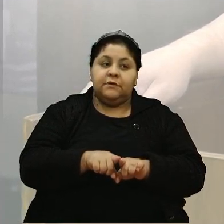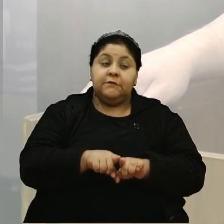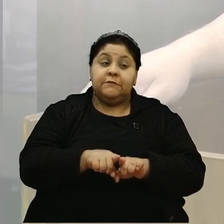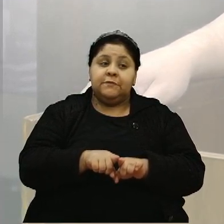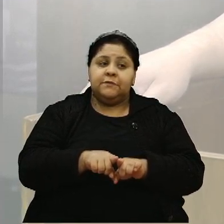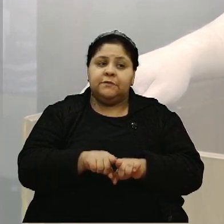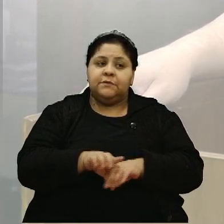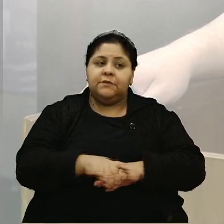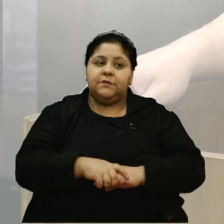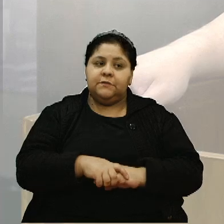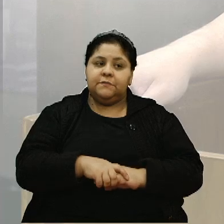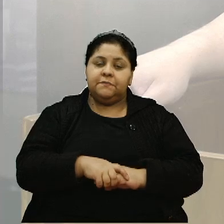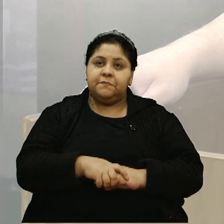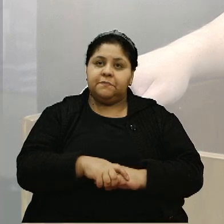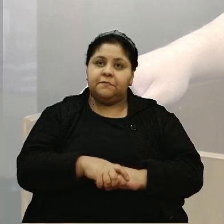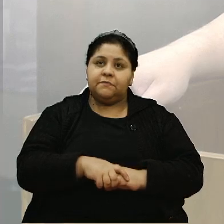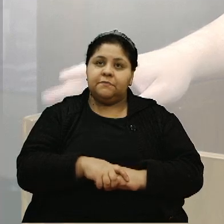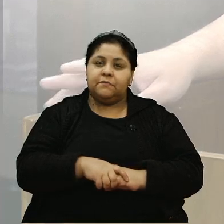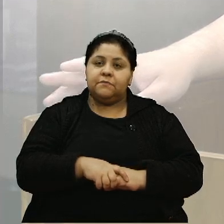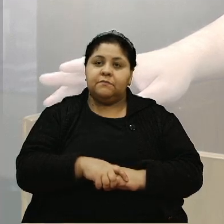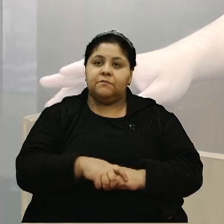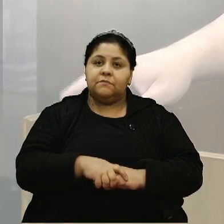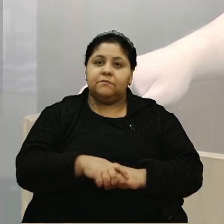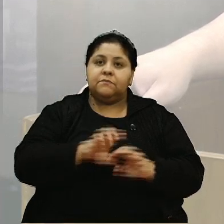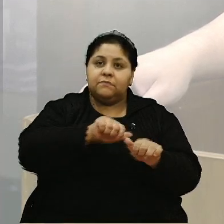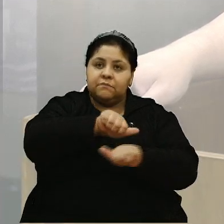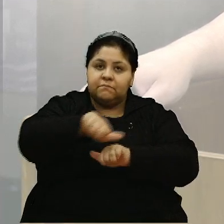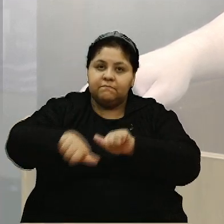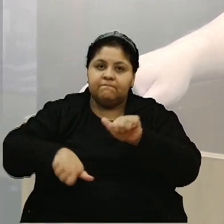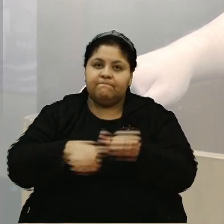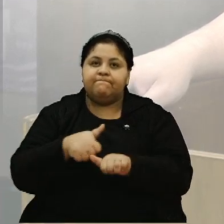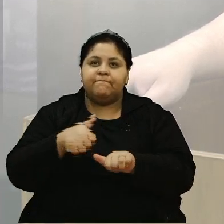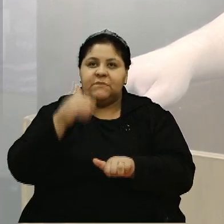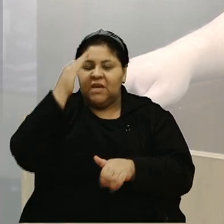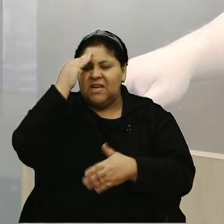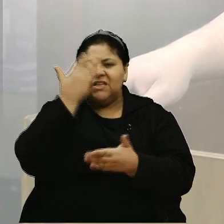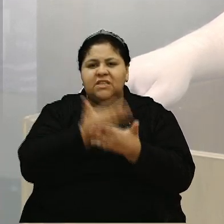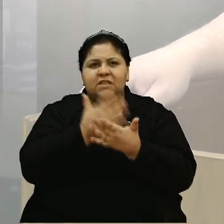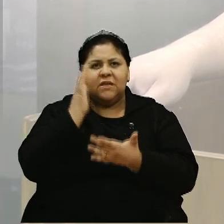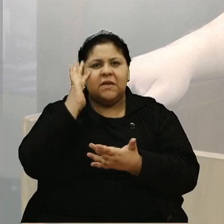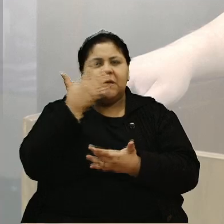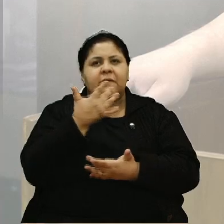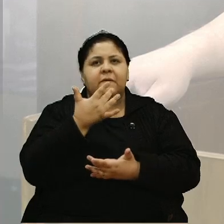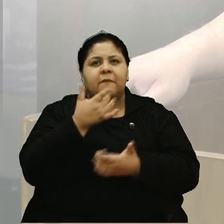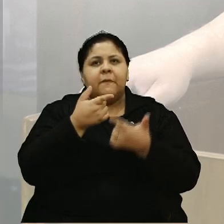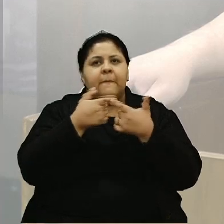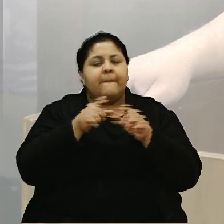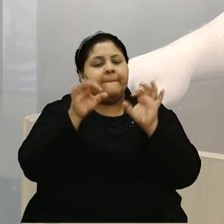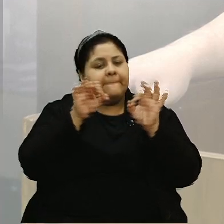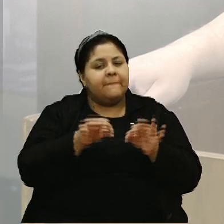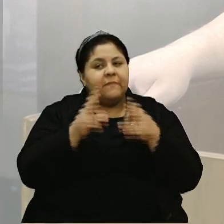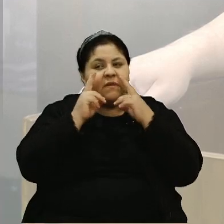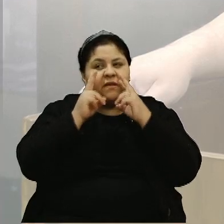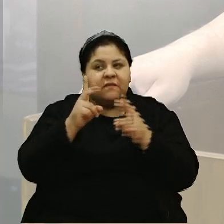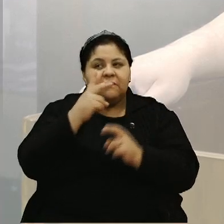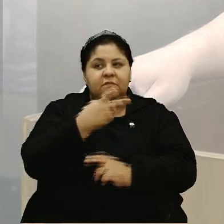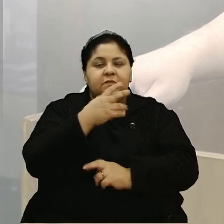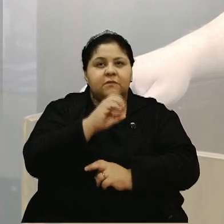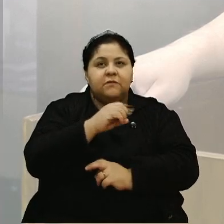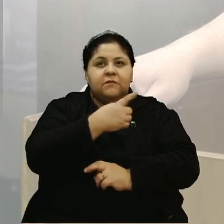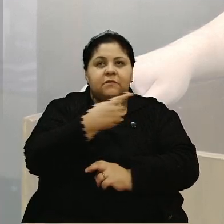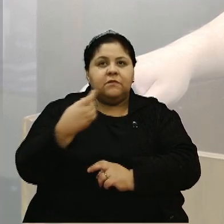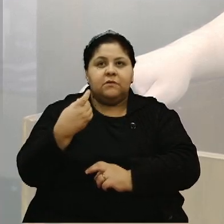espero que isso mude, pouco acredito que vai acontecer, mas fico alerta porque nós já vimos lá em 2016 o